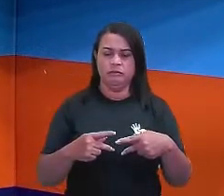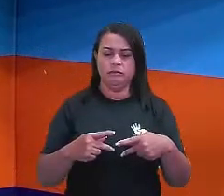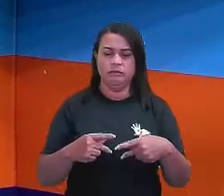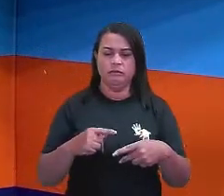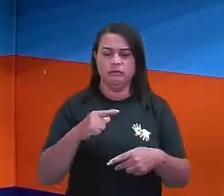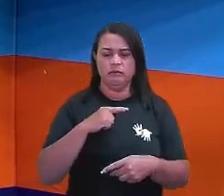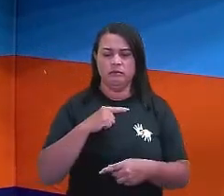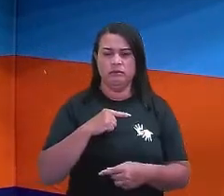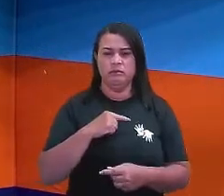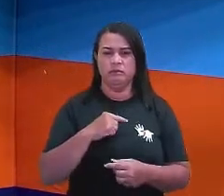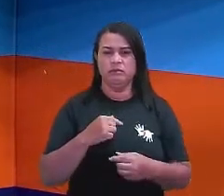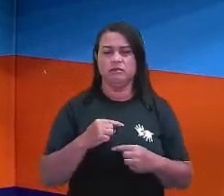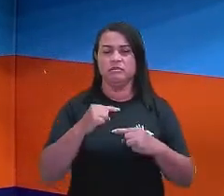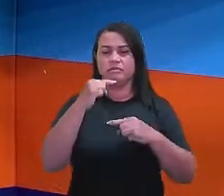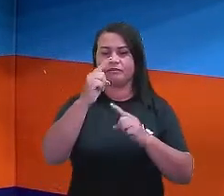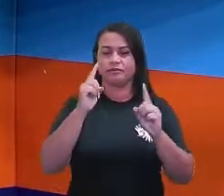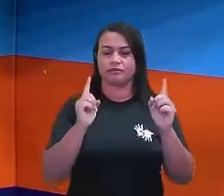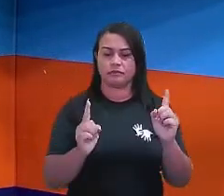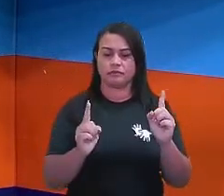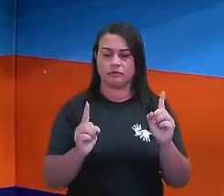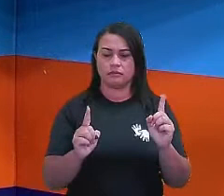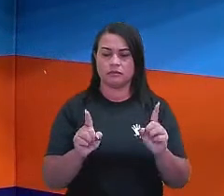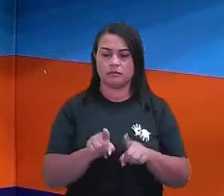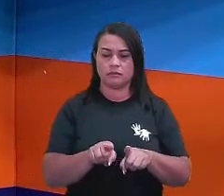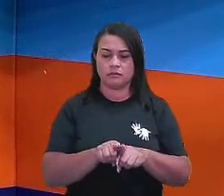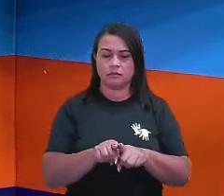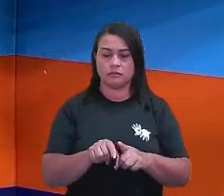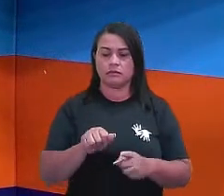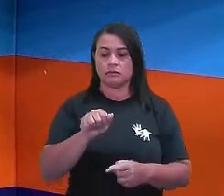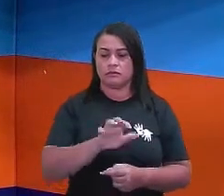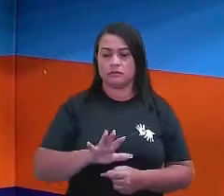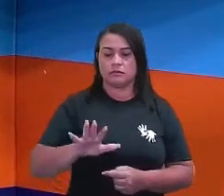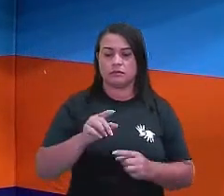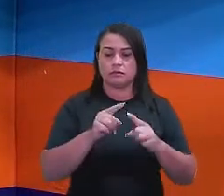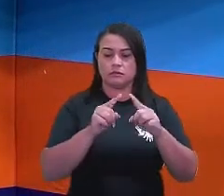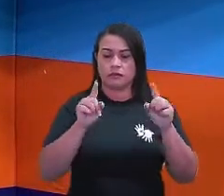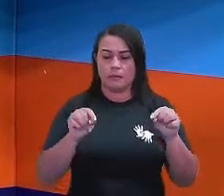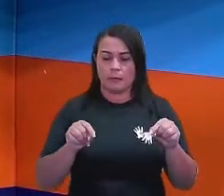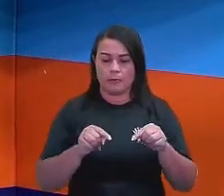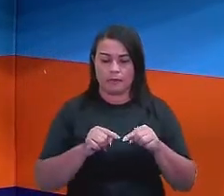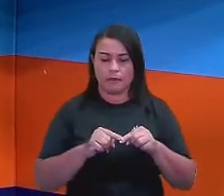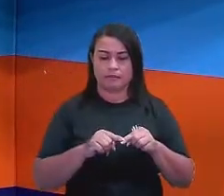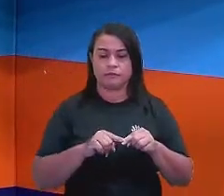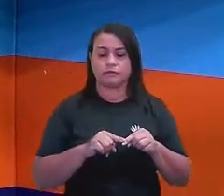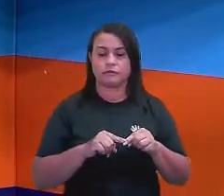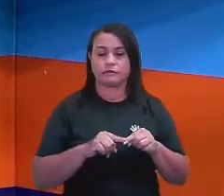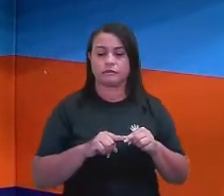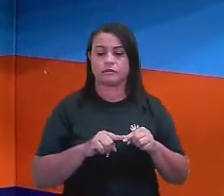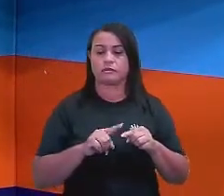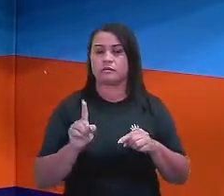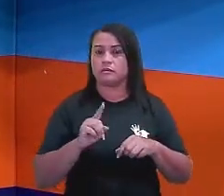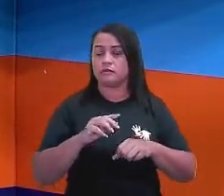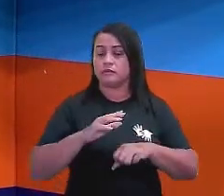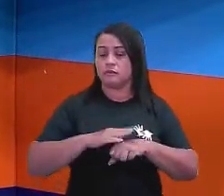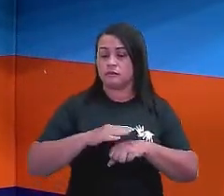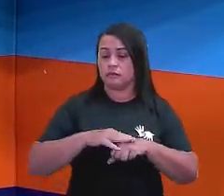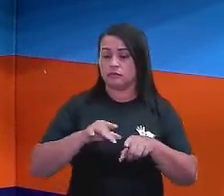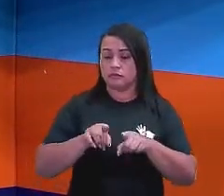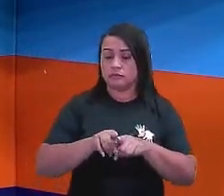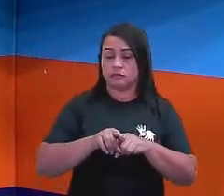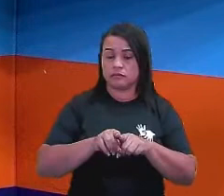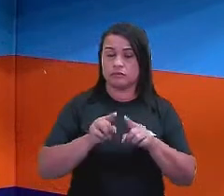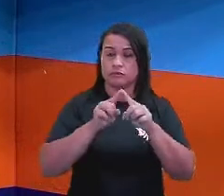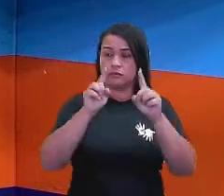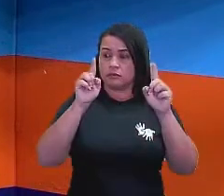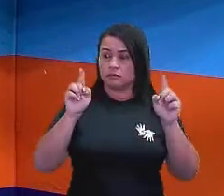à medida do seu lado. E a área de um quadrado não é diretamente proporcional à medida de seu